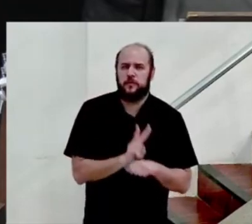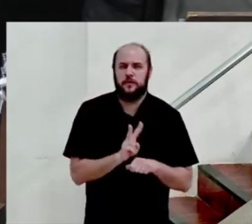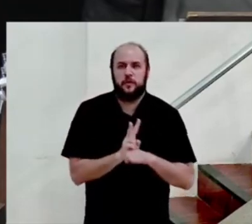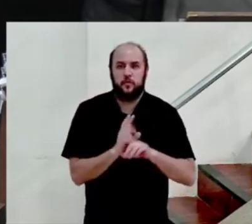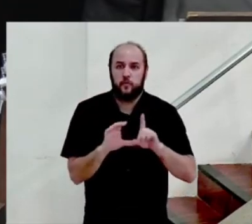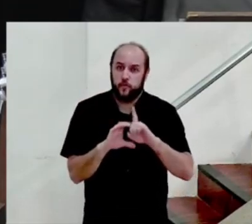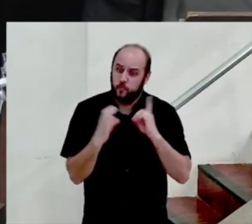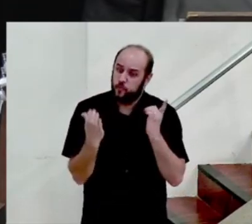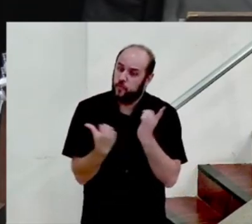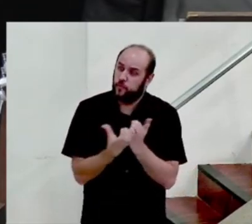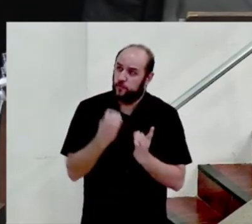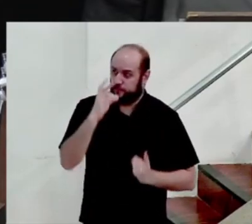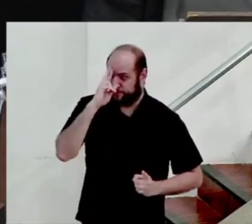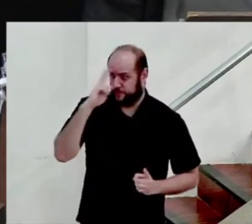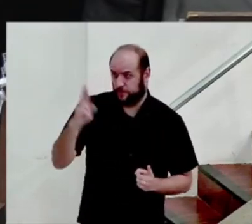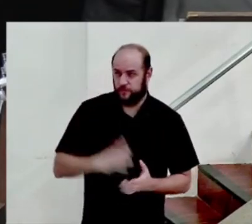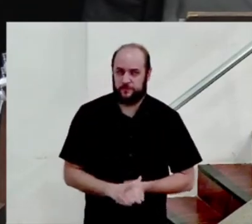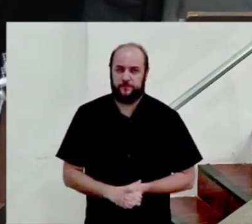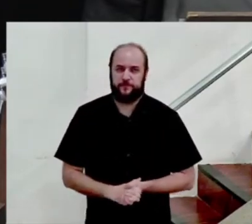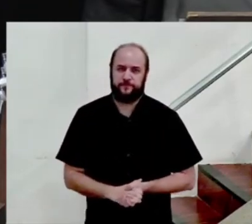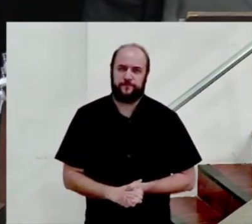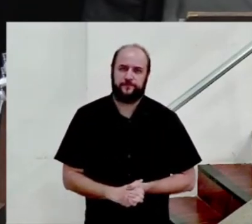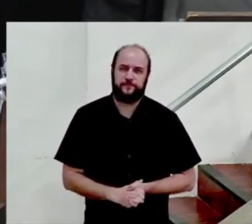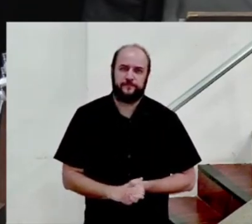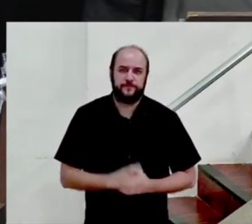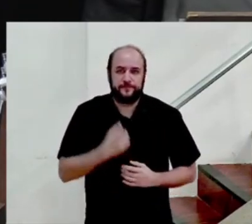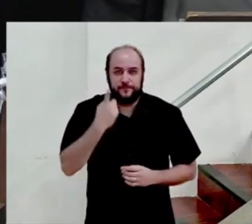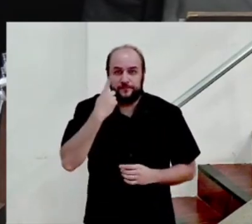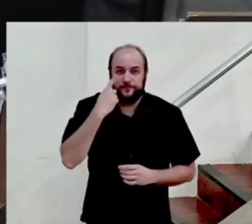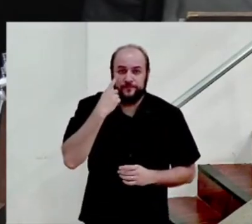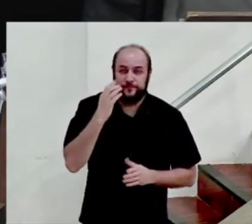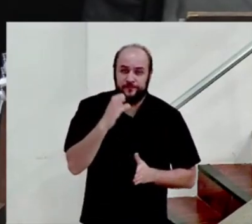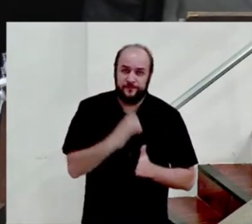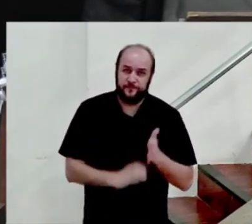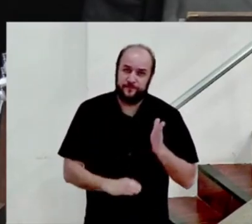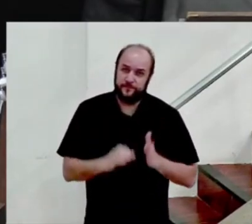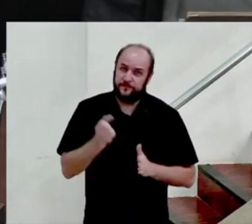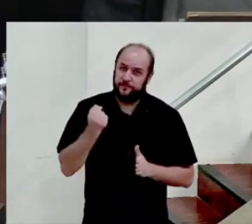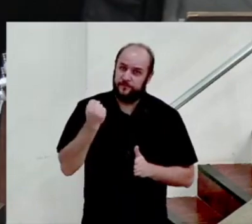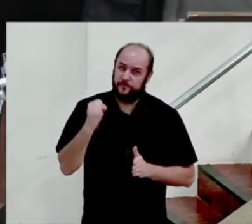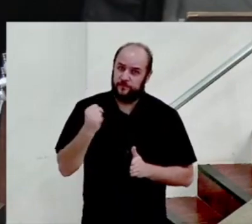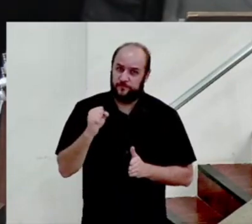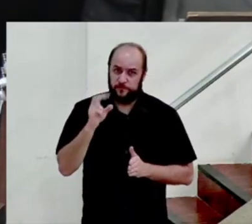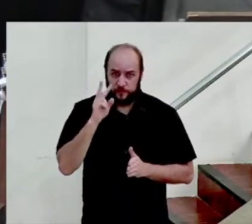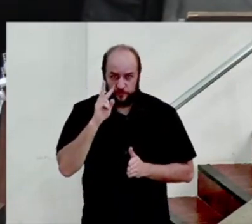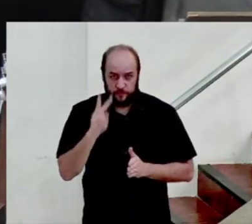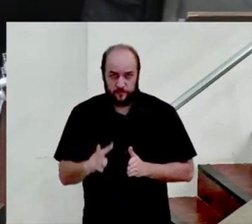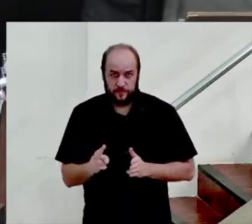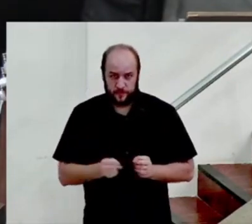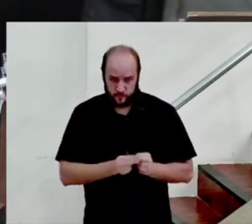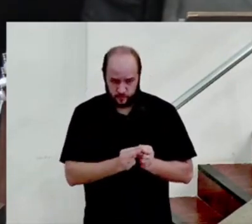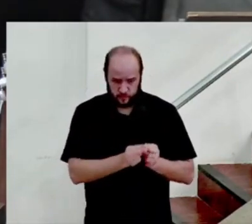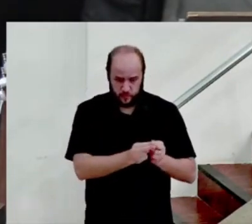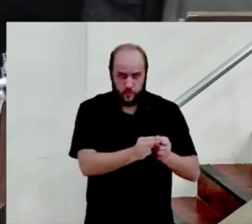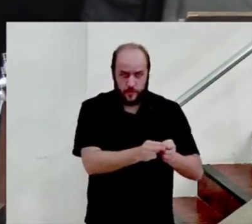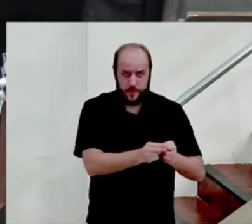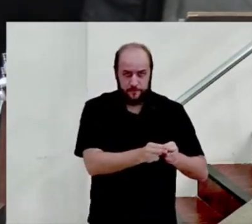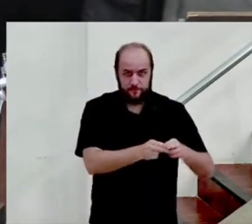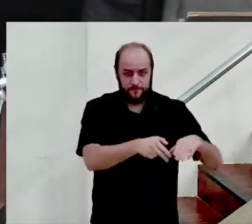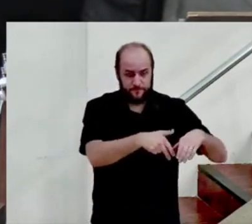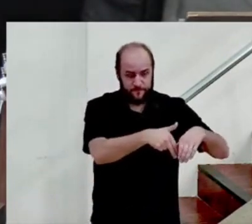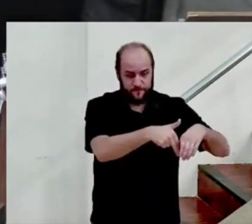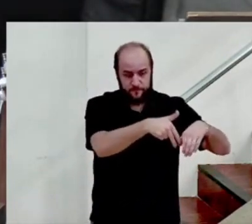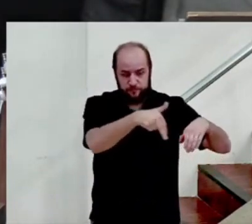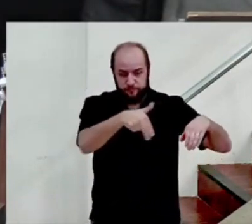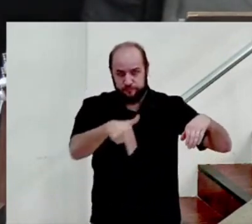culto ao Senhor. Se você olhar para o capítulo 8, verá que Noé sai da arca, o Senhor lembra-se de